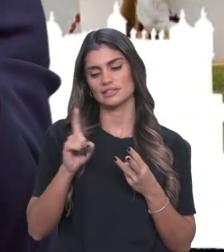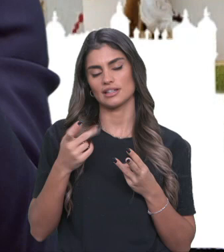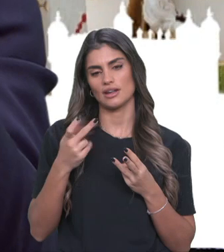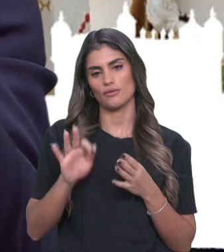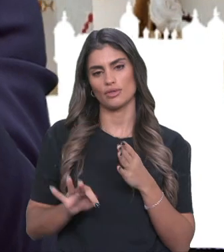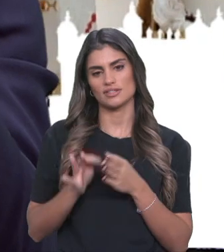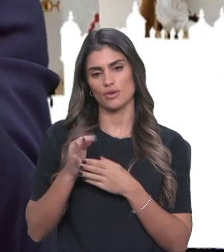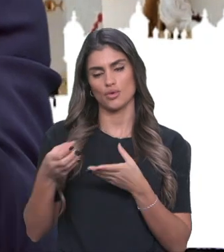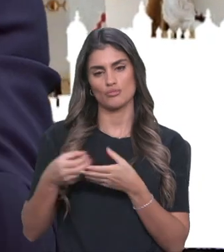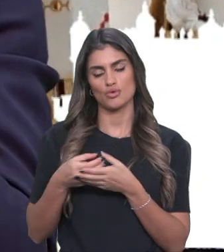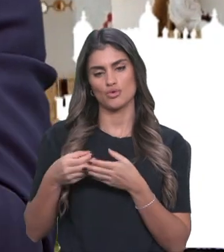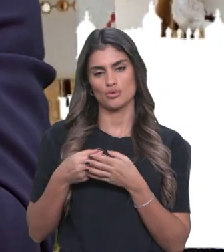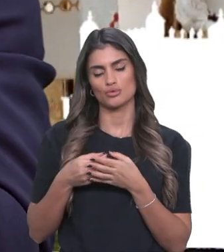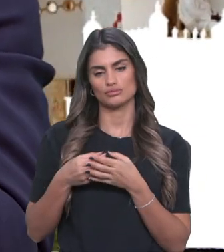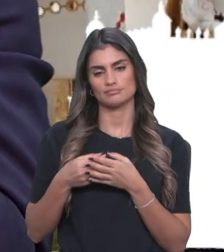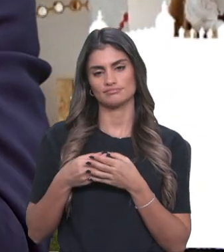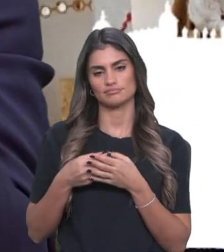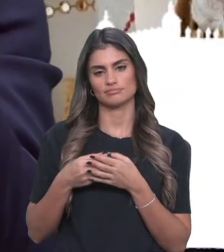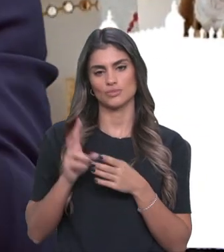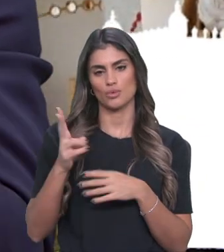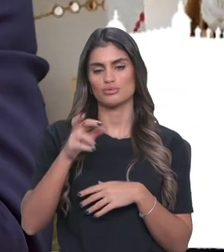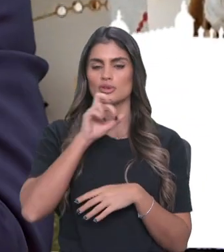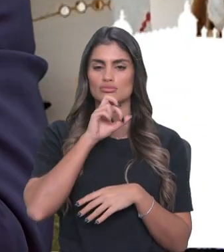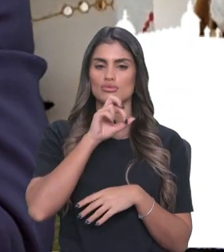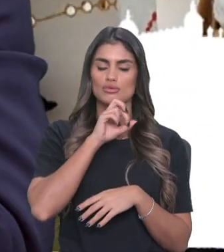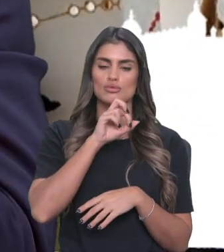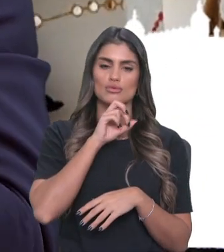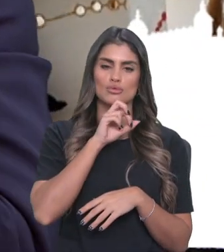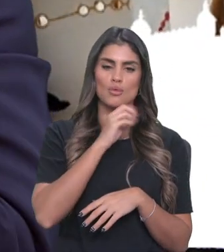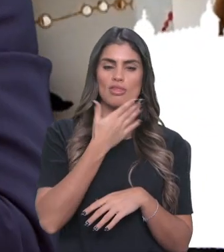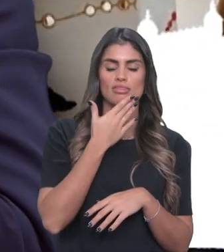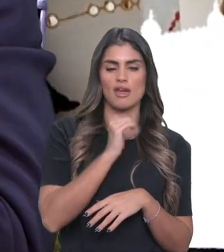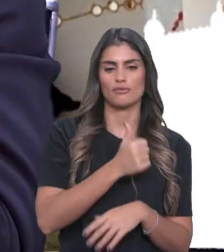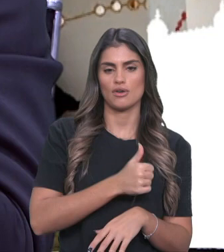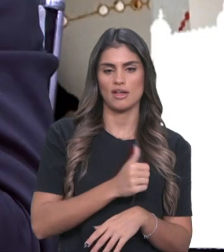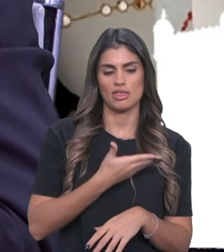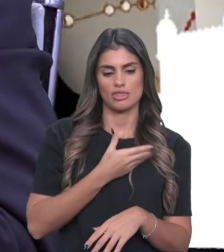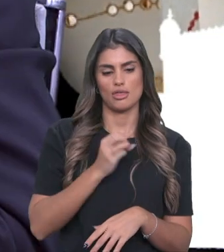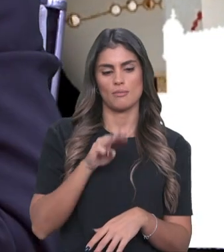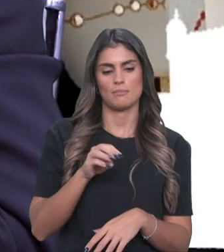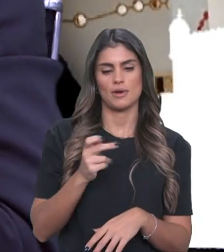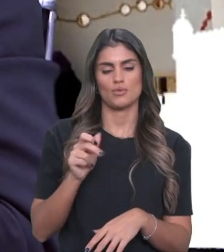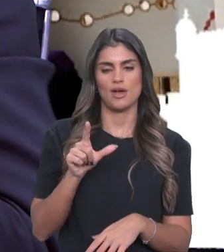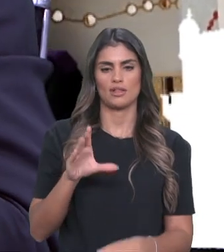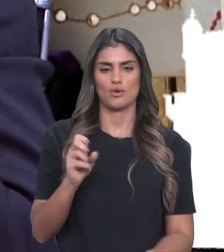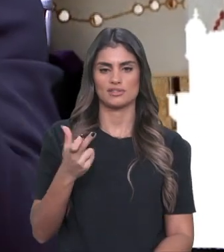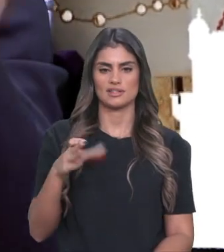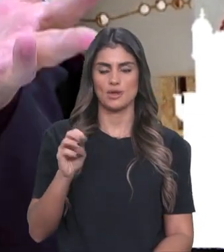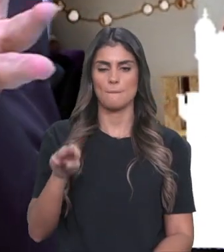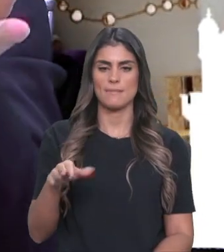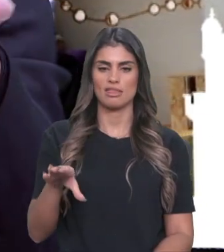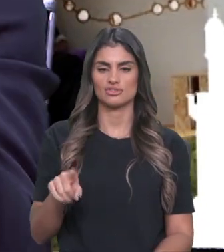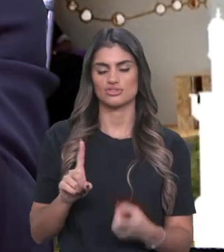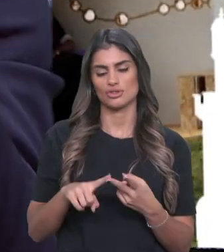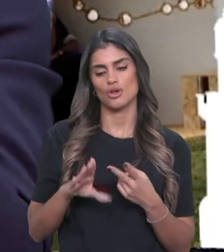fundadora de uma congregação, e depois 2 bispos, o arcebispo de Évora, Dom Manuel da Conceição Mendes, e